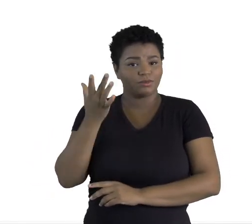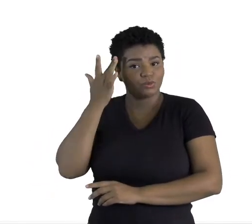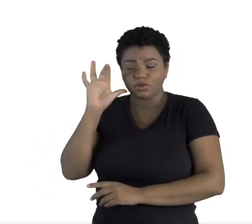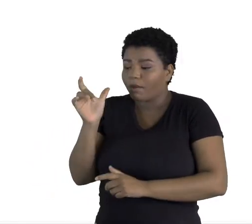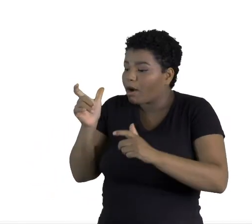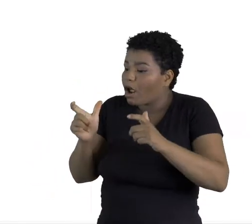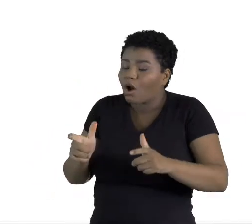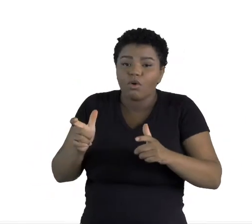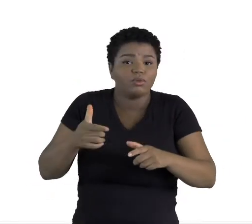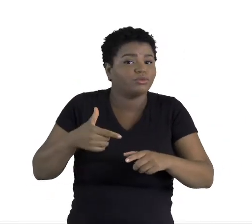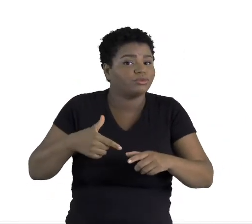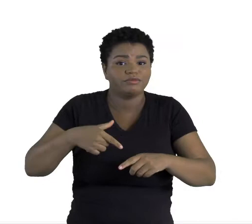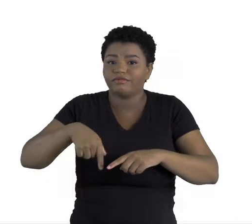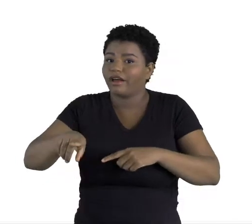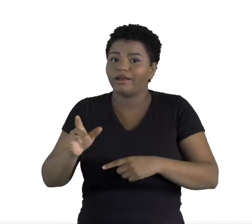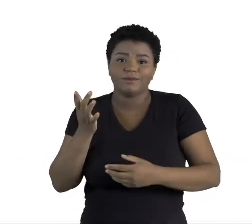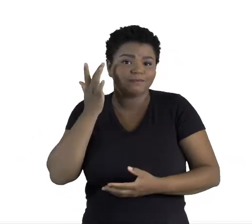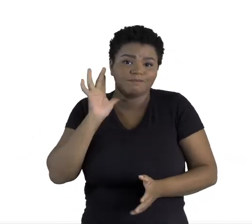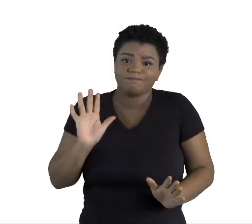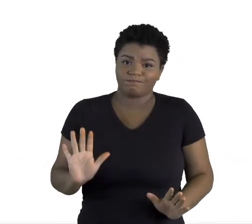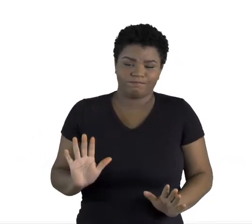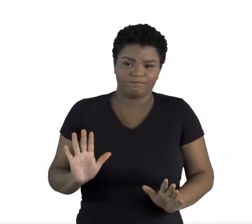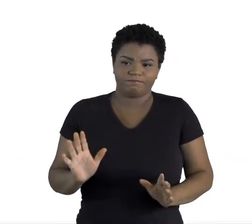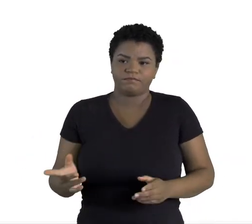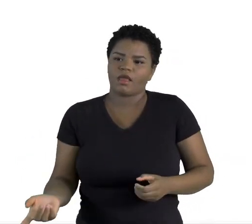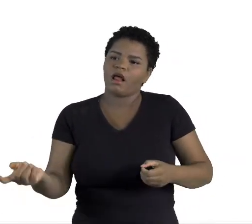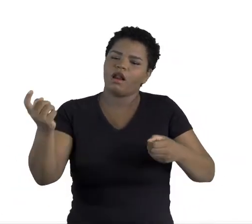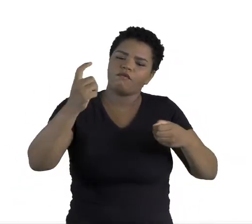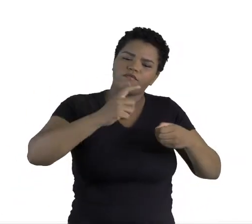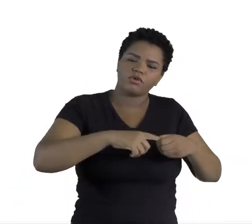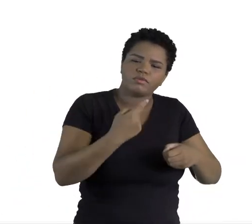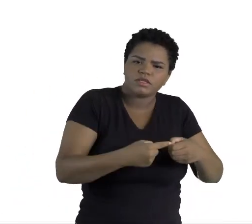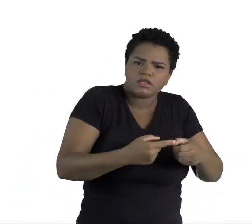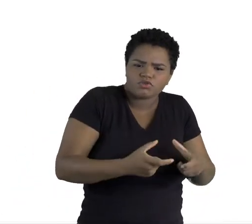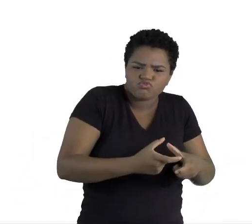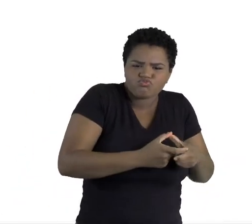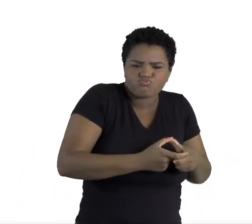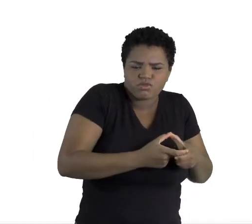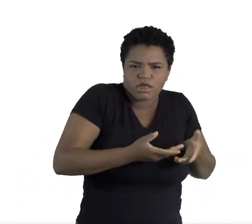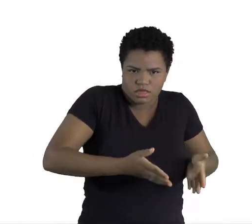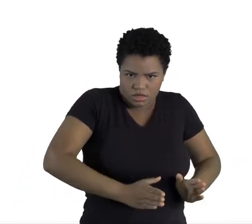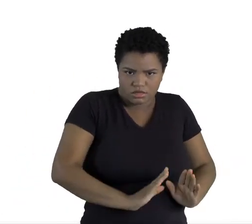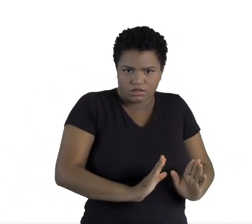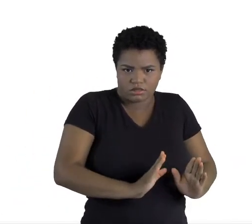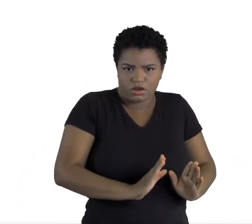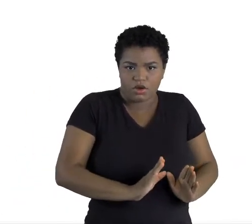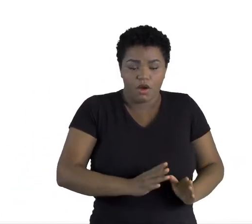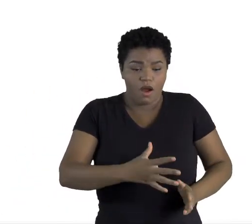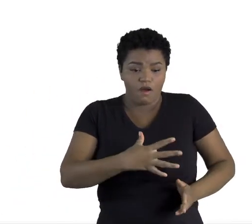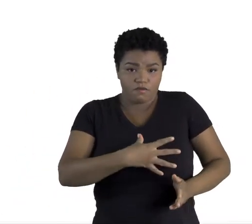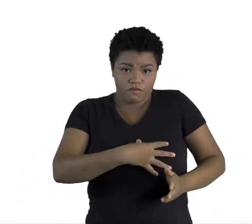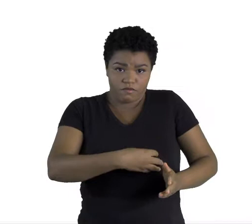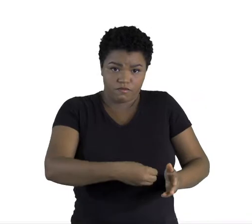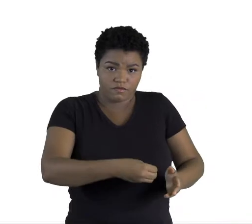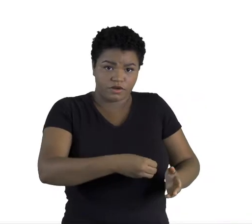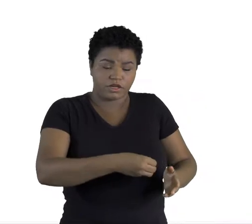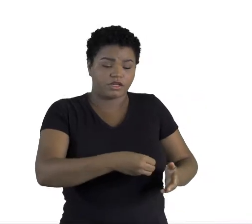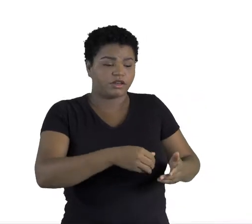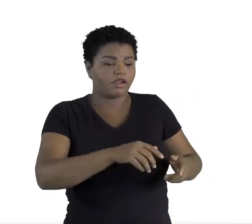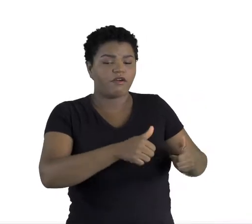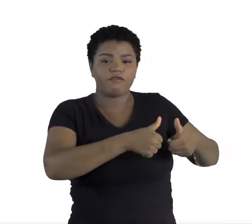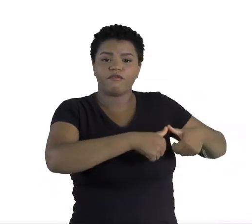correr. Volta ao interior de onde nasceu, deixando a filha sobre os cuidados dos